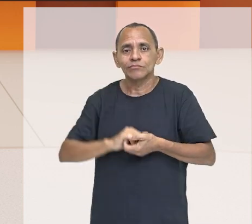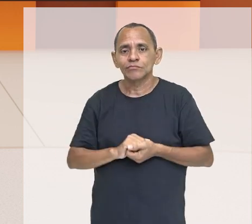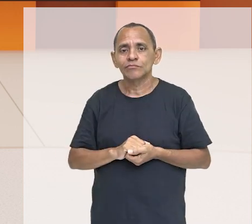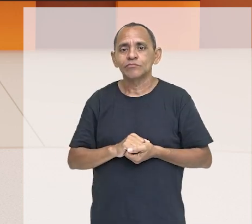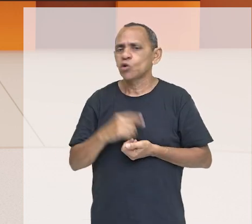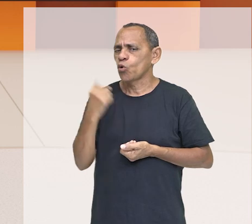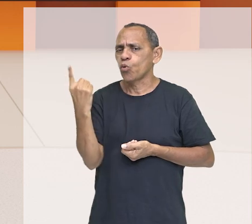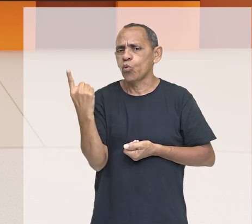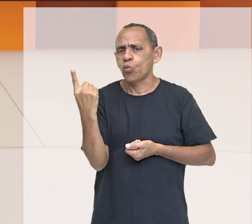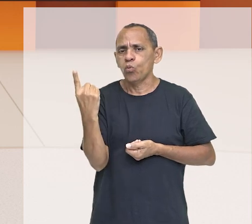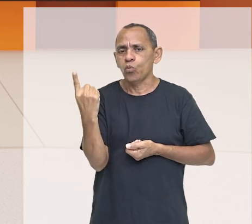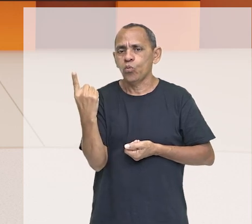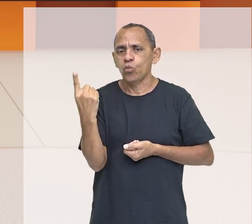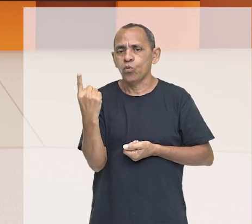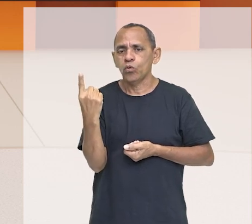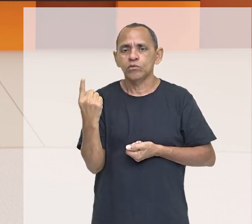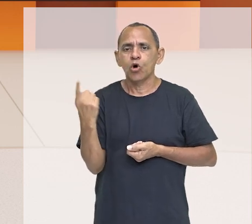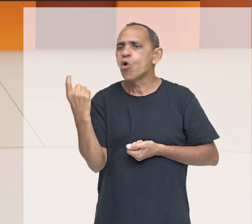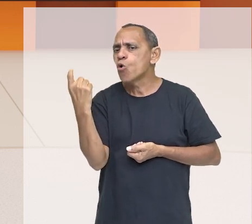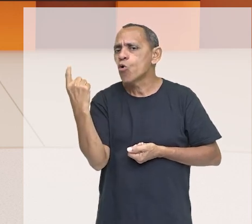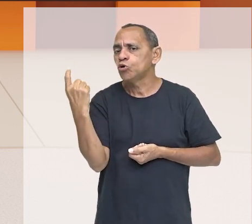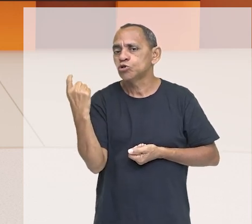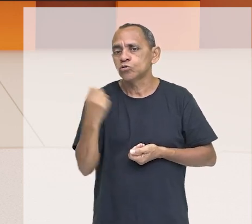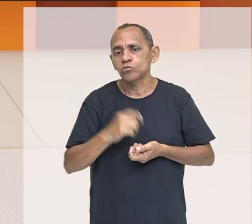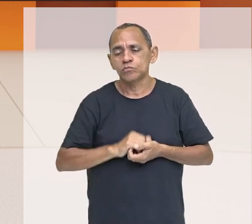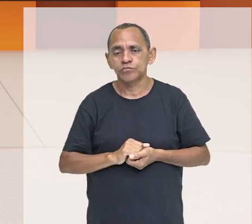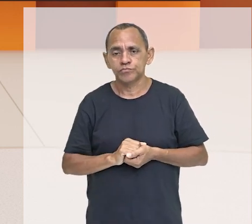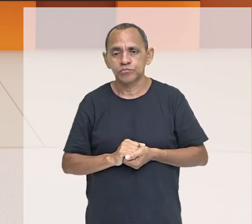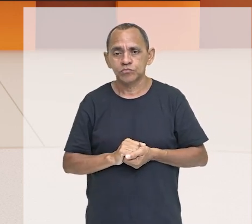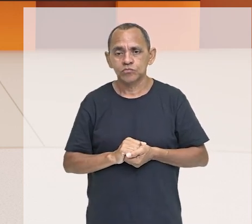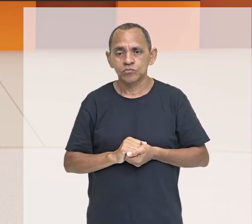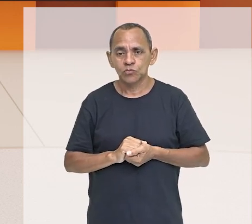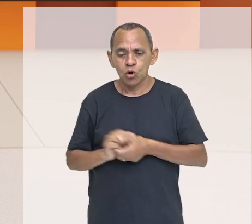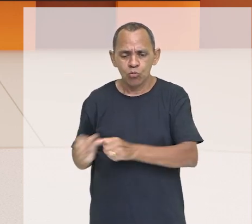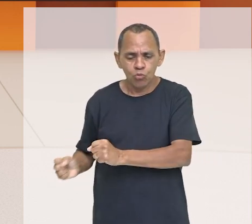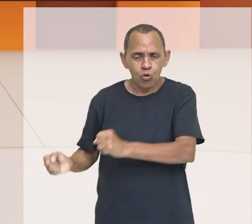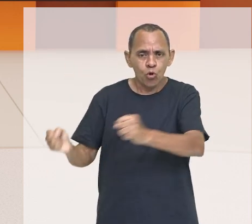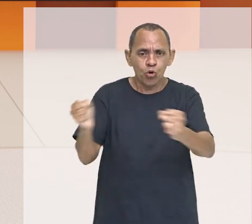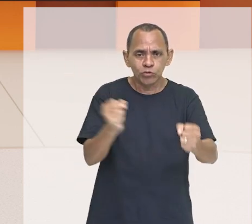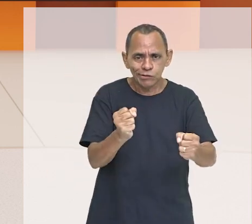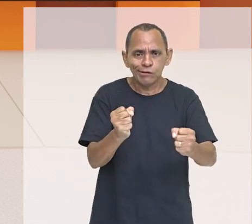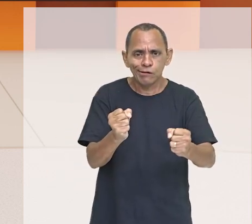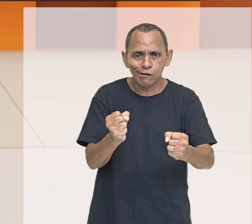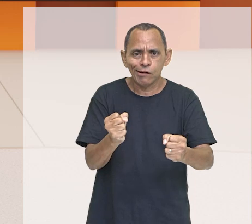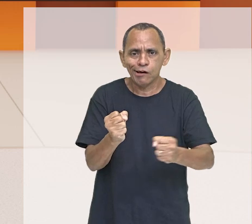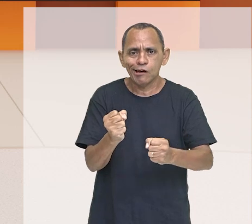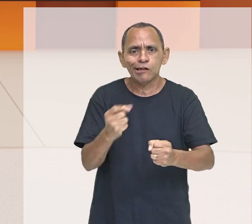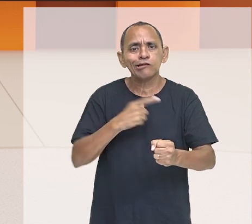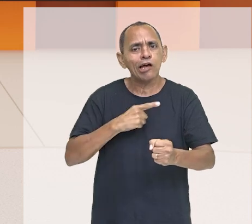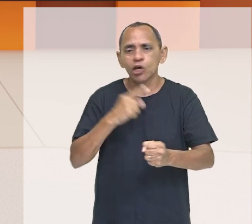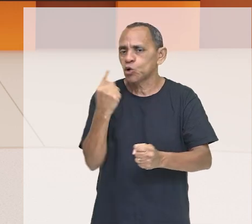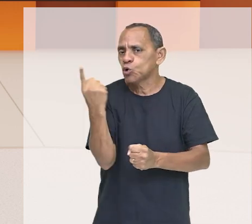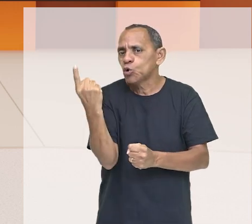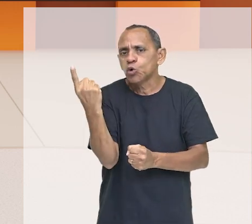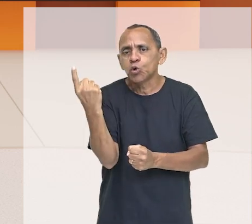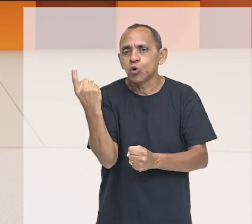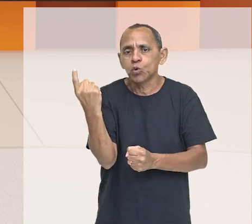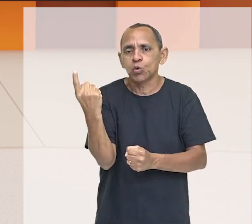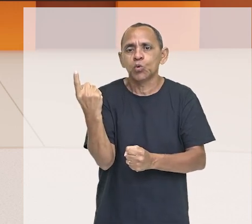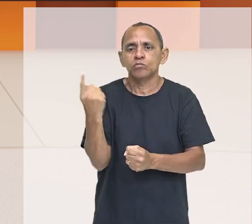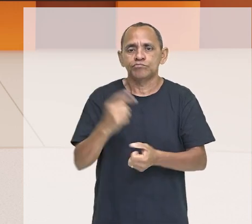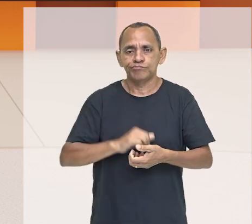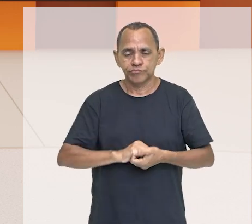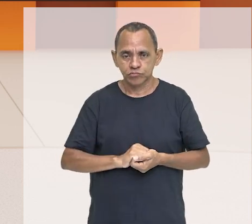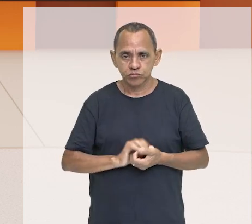O monopartidarismo o poder está concentrado no comitê do partido